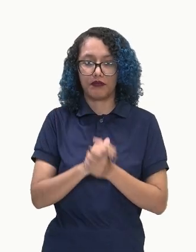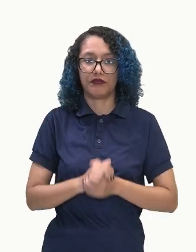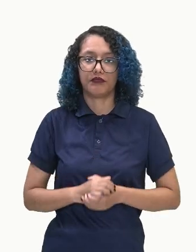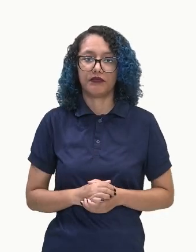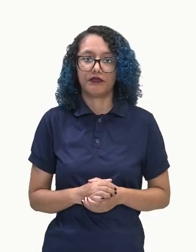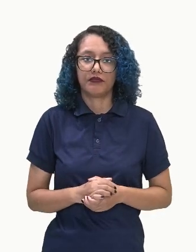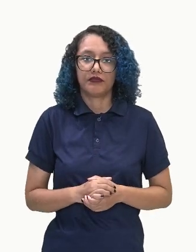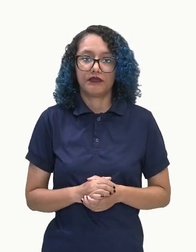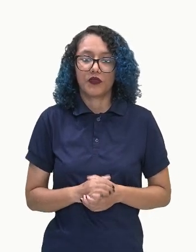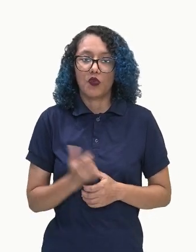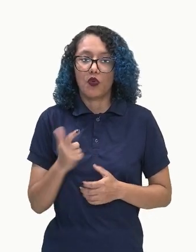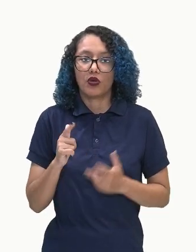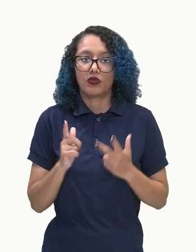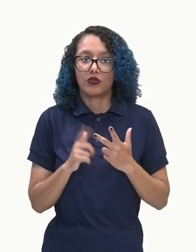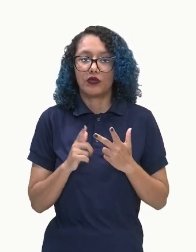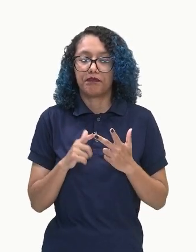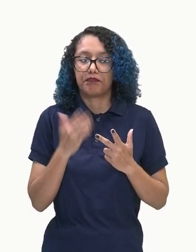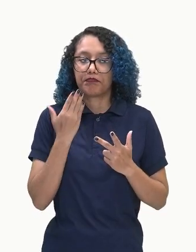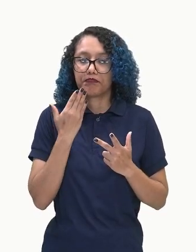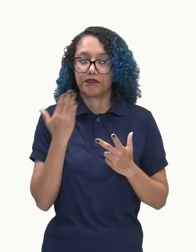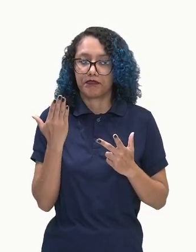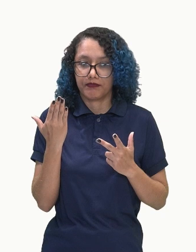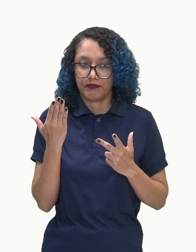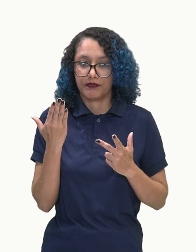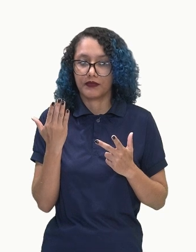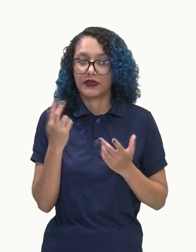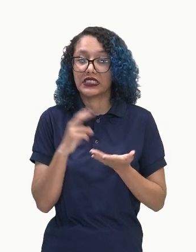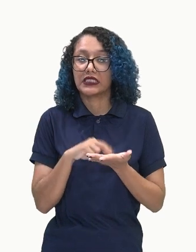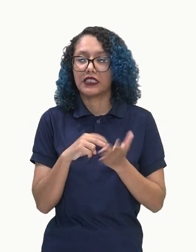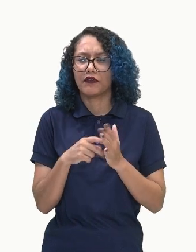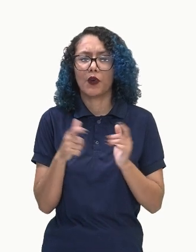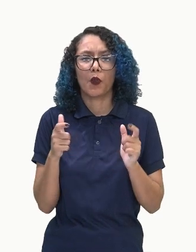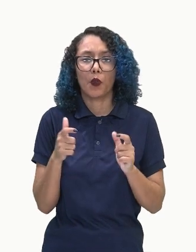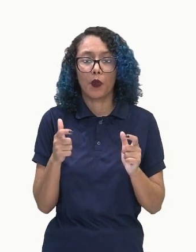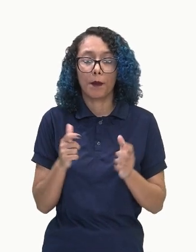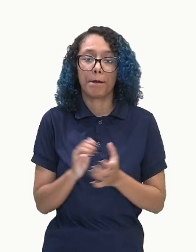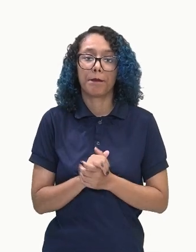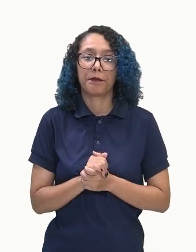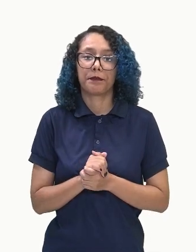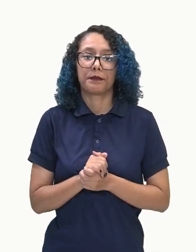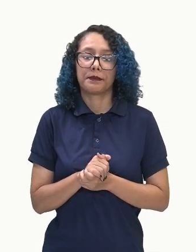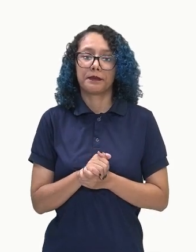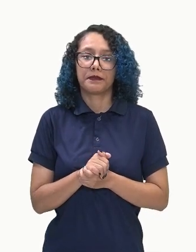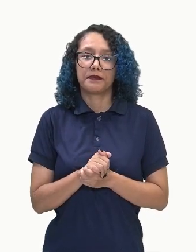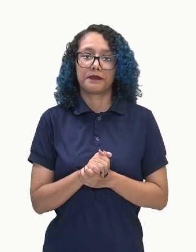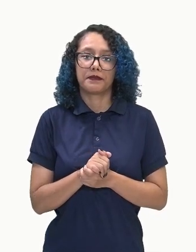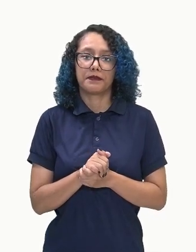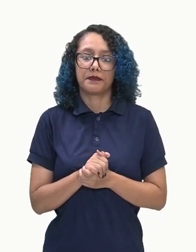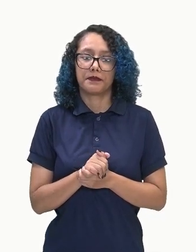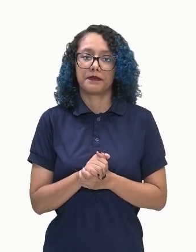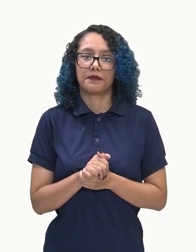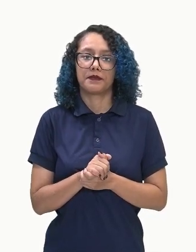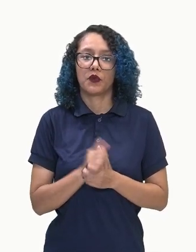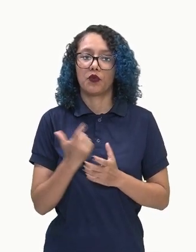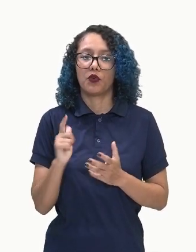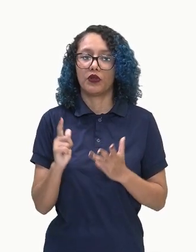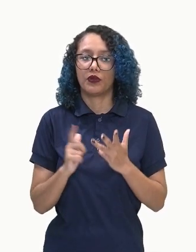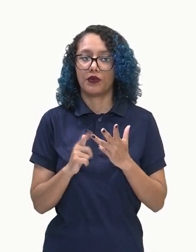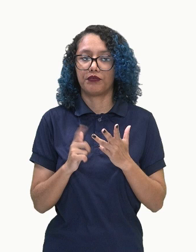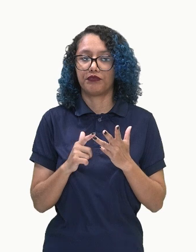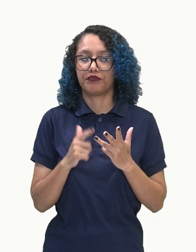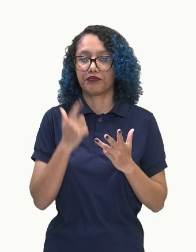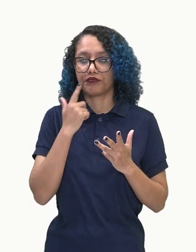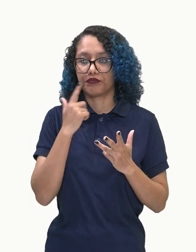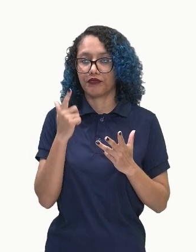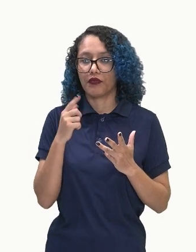temos where, que significa onde. Aí nós temos why, nós já vimos